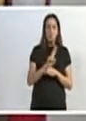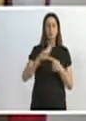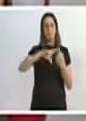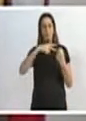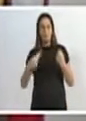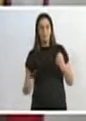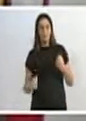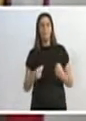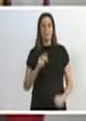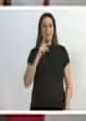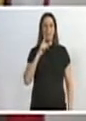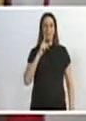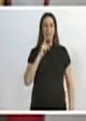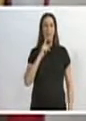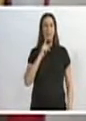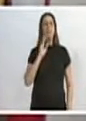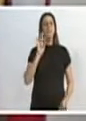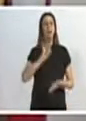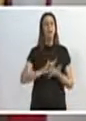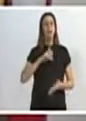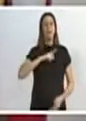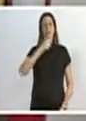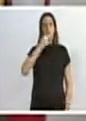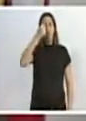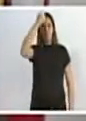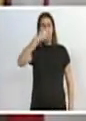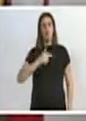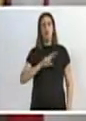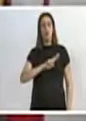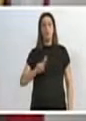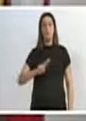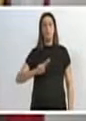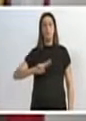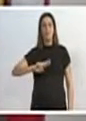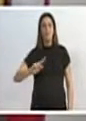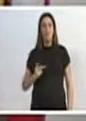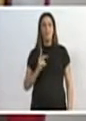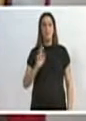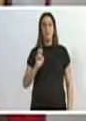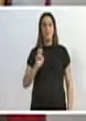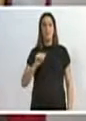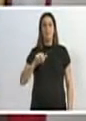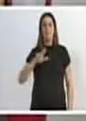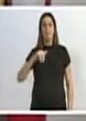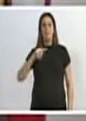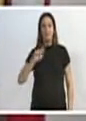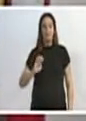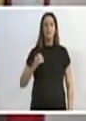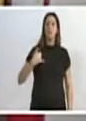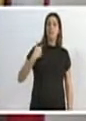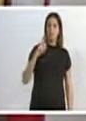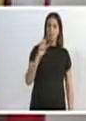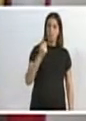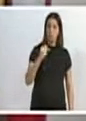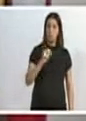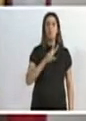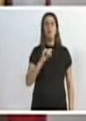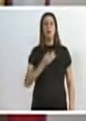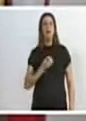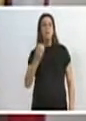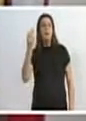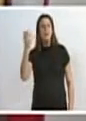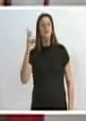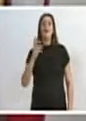temos a oportunidade de ter o para-atleta blumenauense, o Henrique de Souza Bonin, de 18 anos, viajando para a Argentina